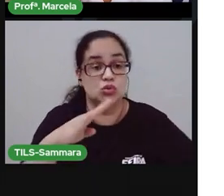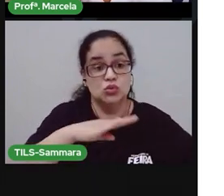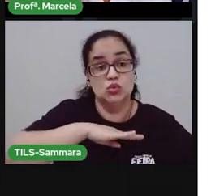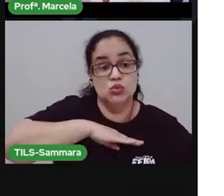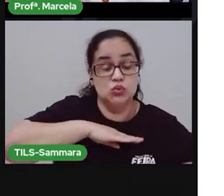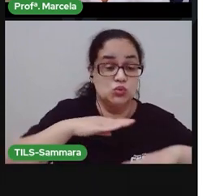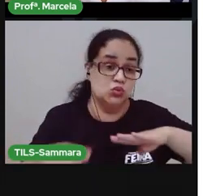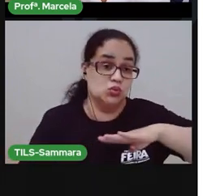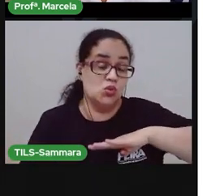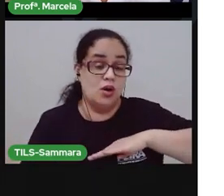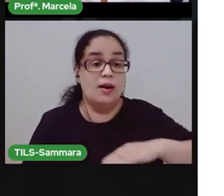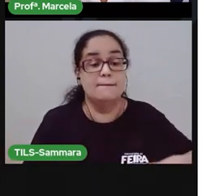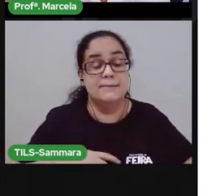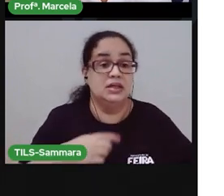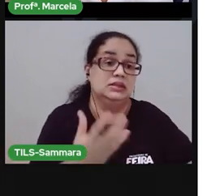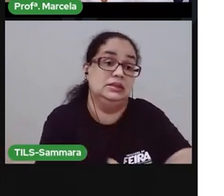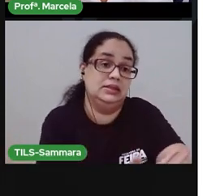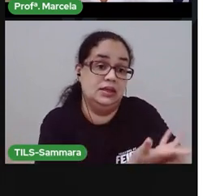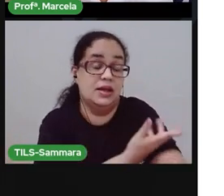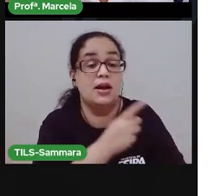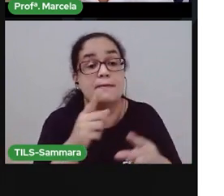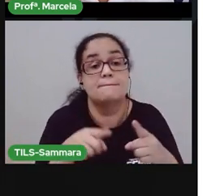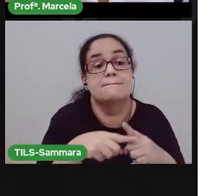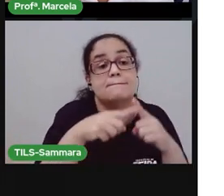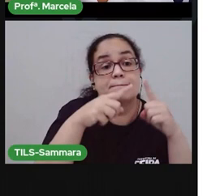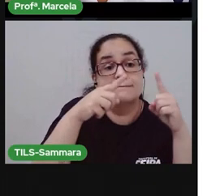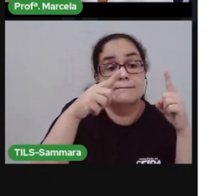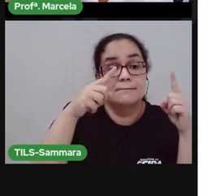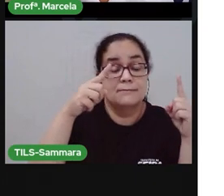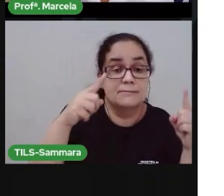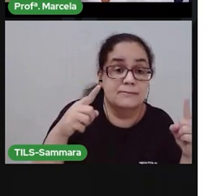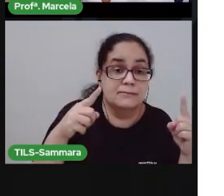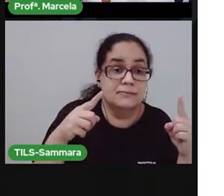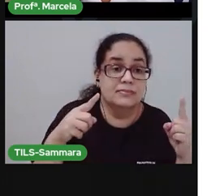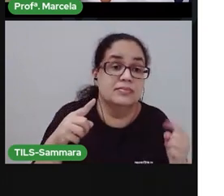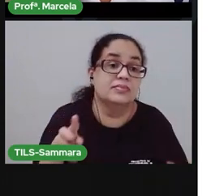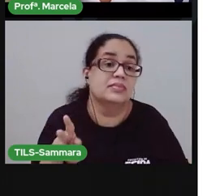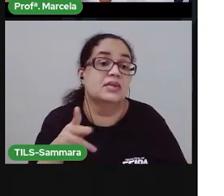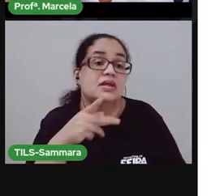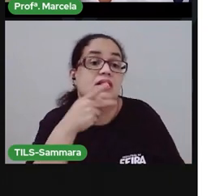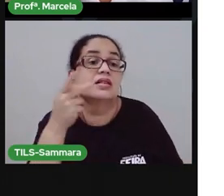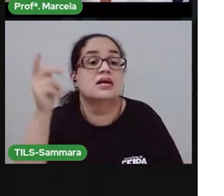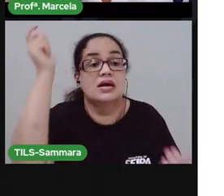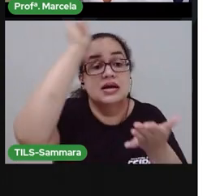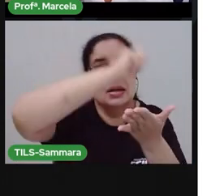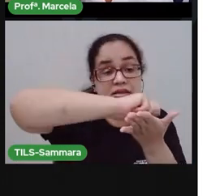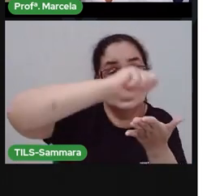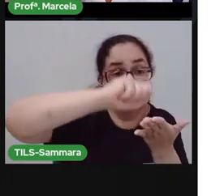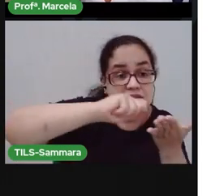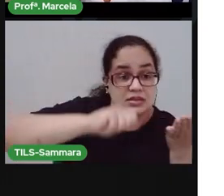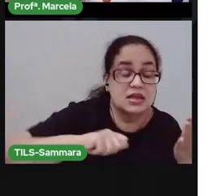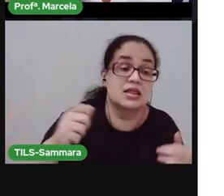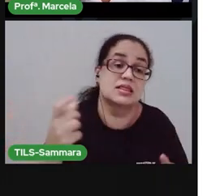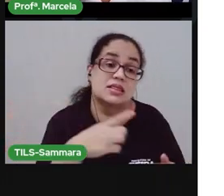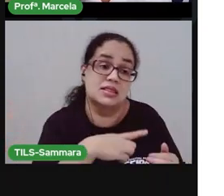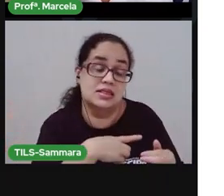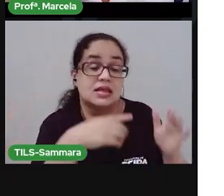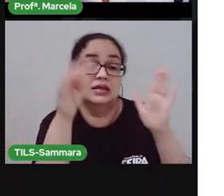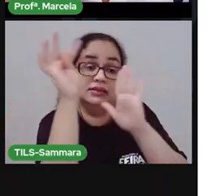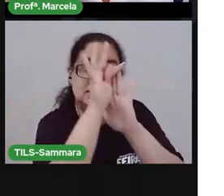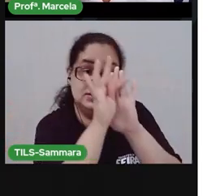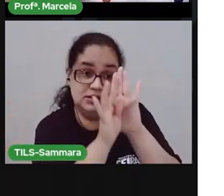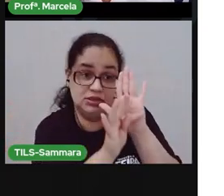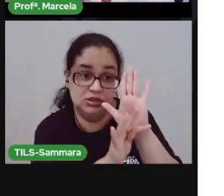se expressar. Mas a principal maneira é escrita. A gente tem textos